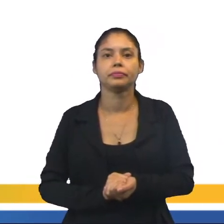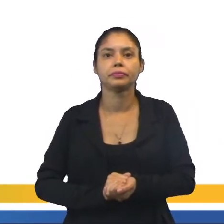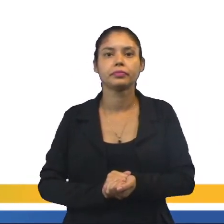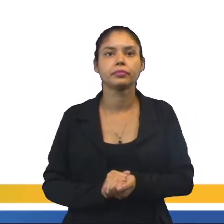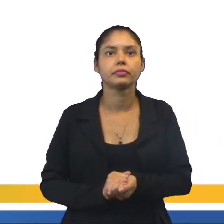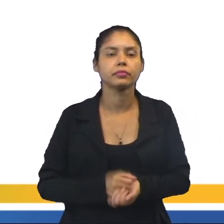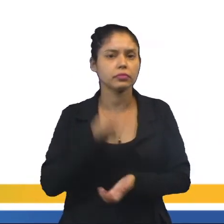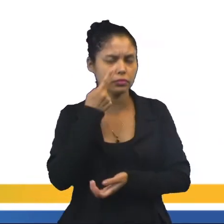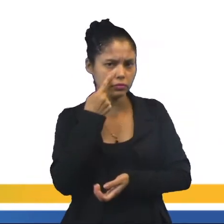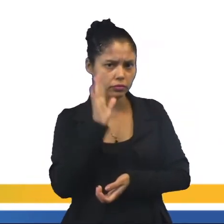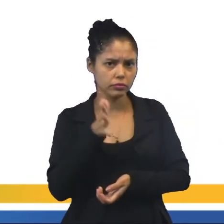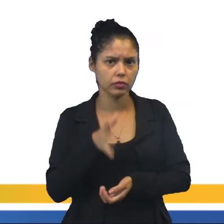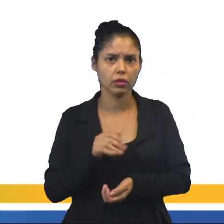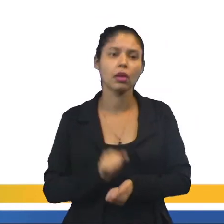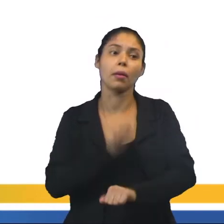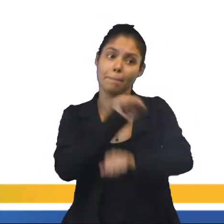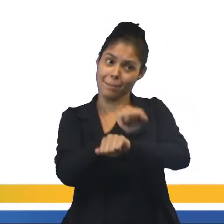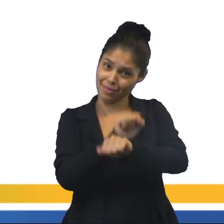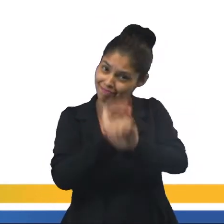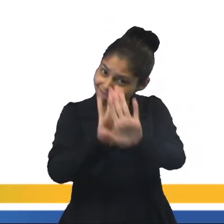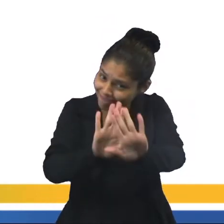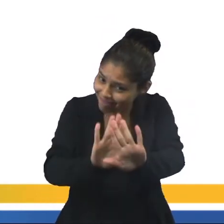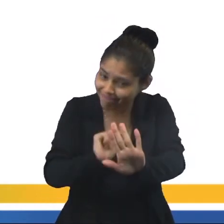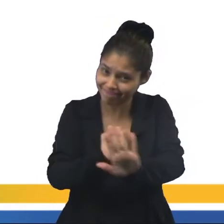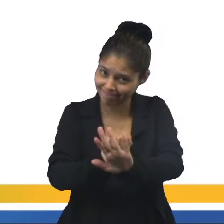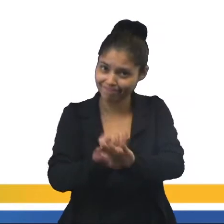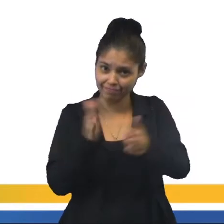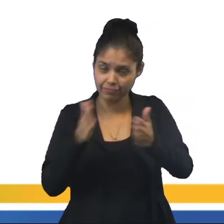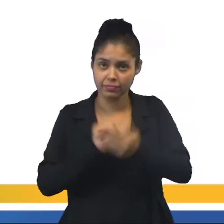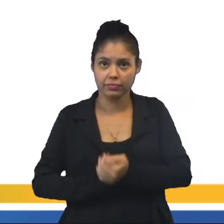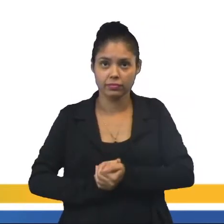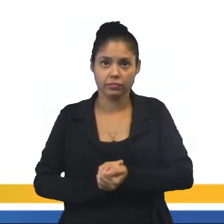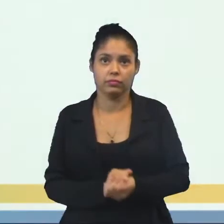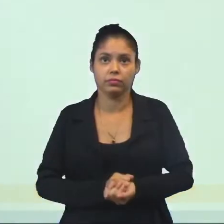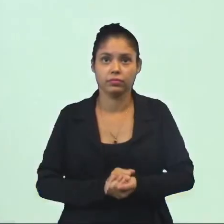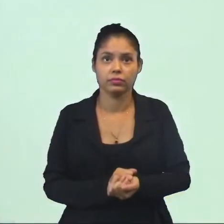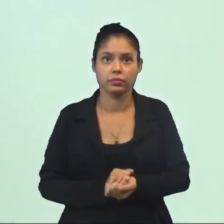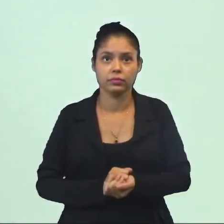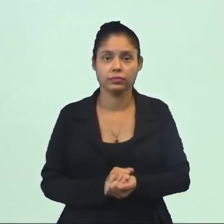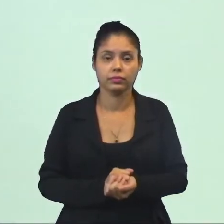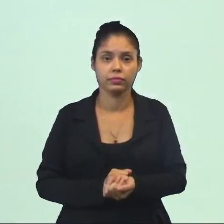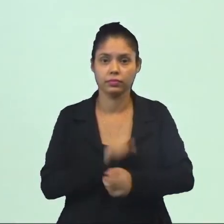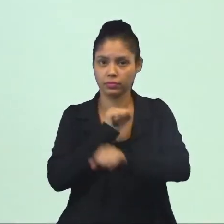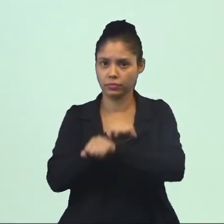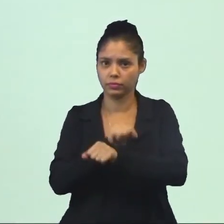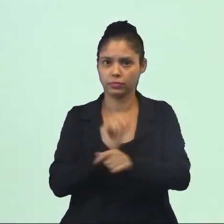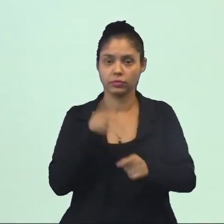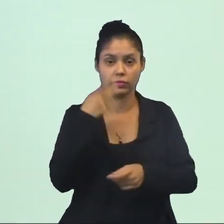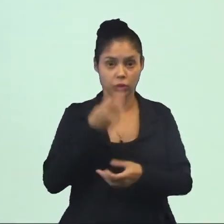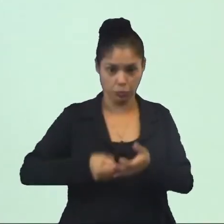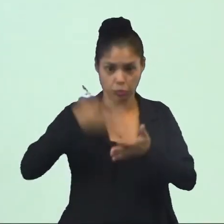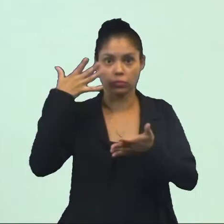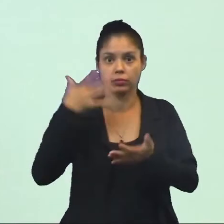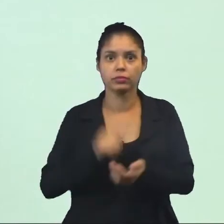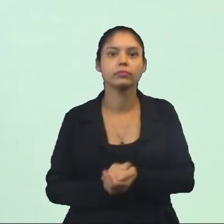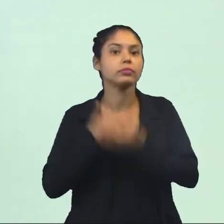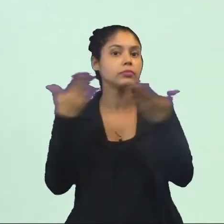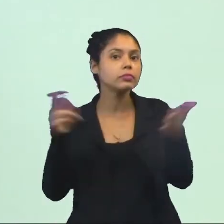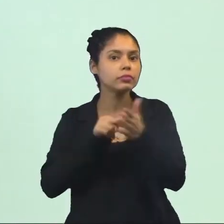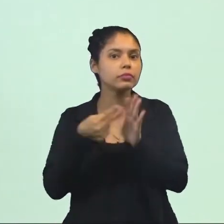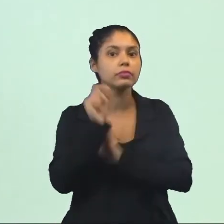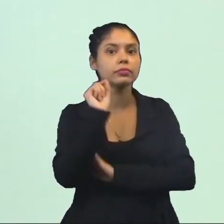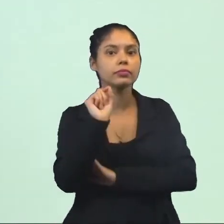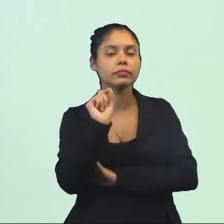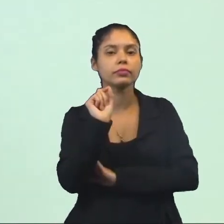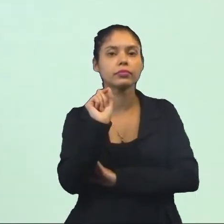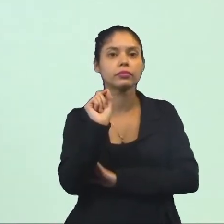você ouviu alguém dizer para dar uma pausinha aí né e dá uma pausa aí tá falando muito então o que que ele